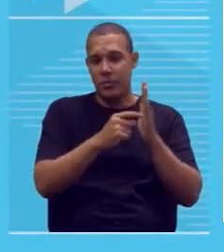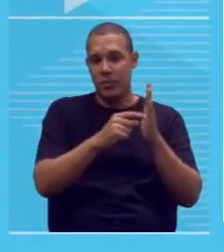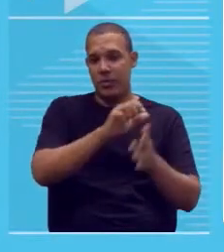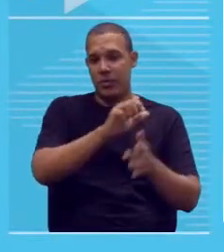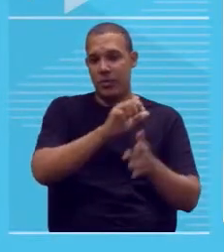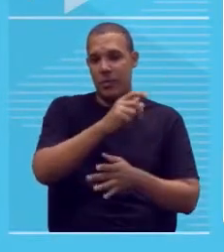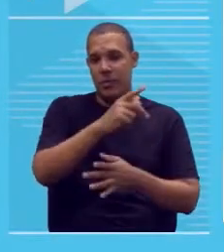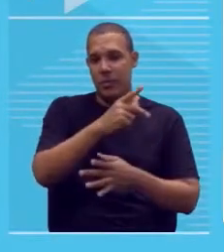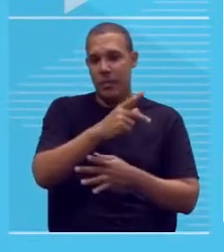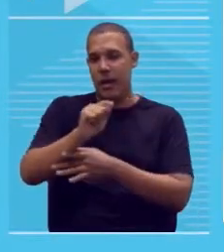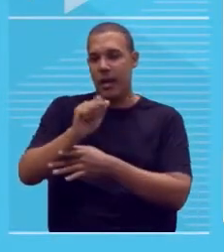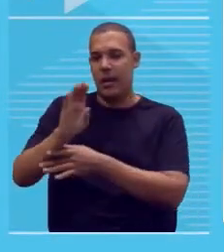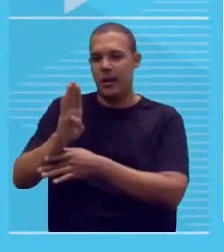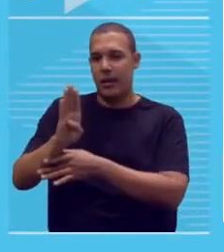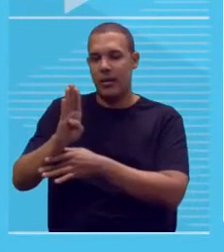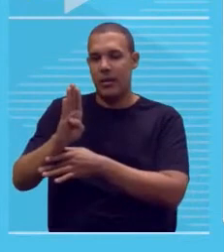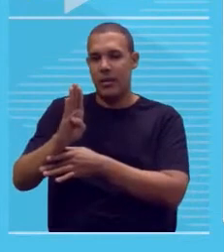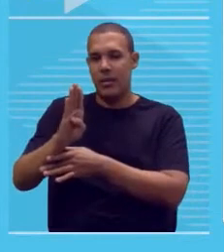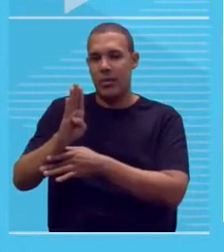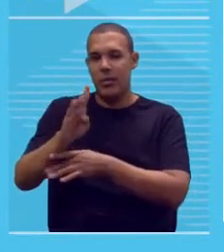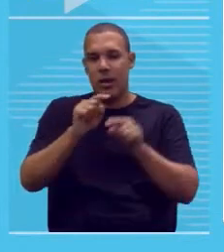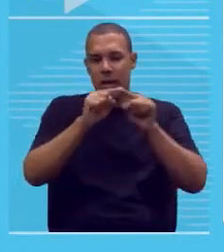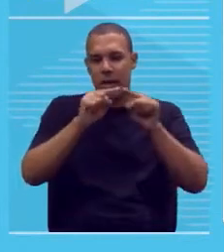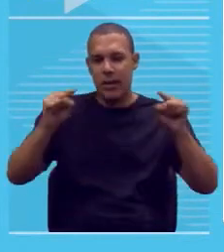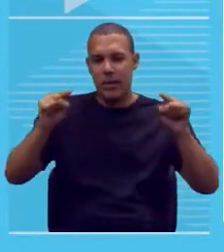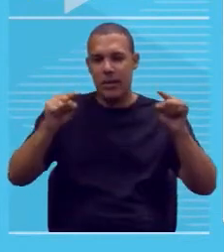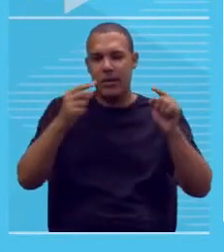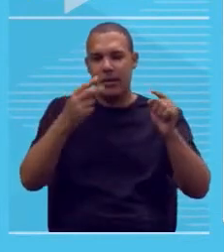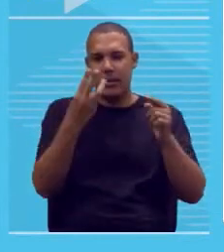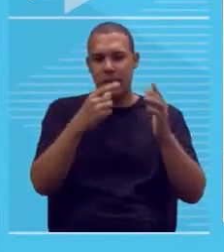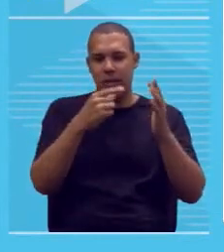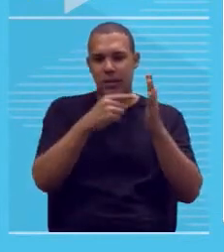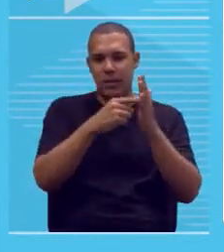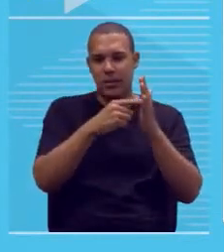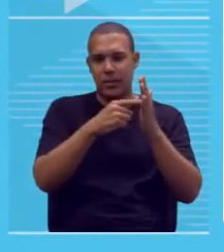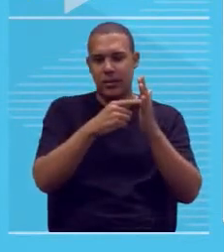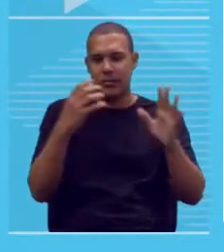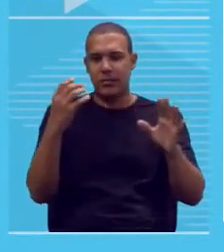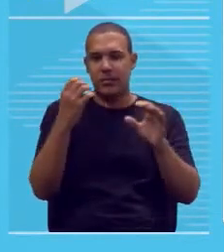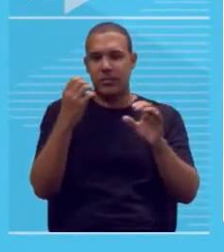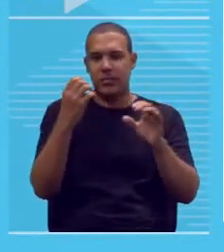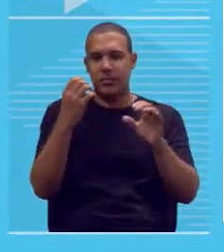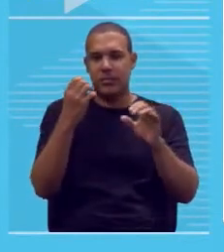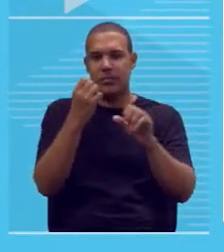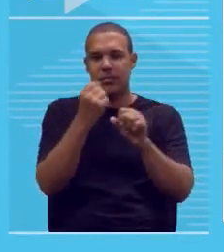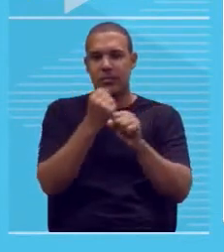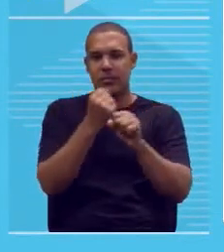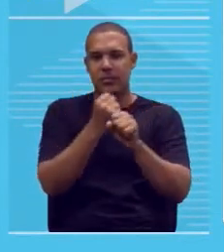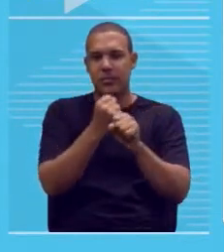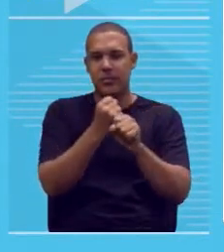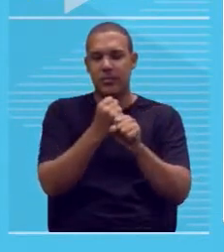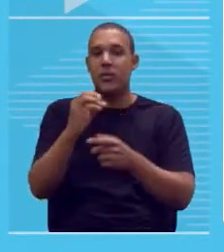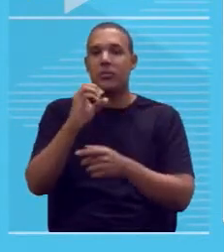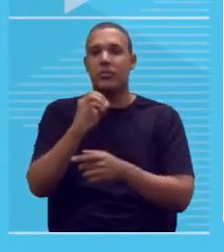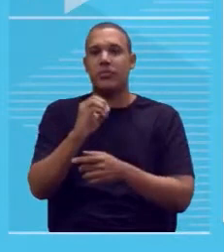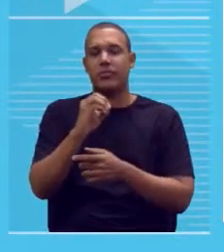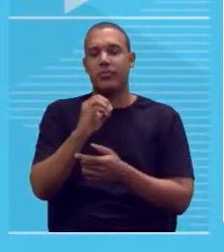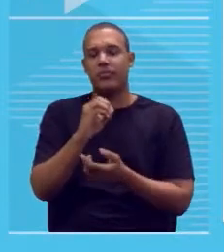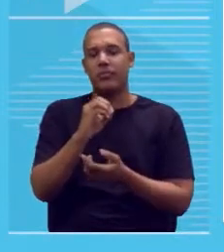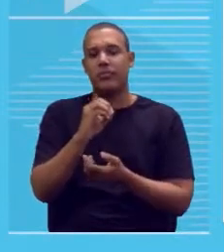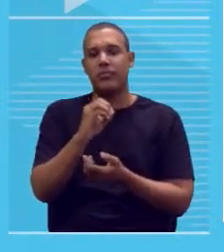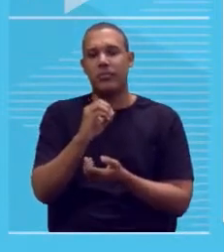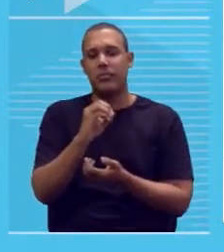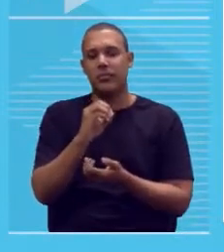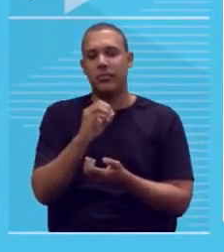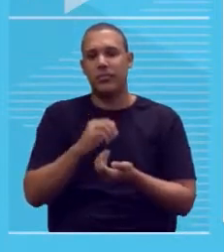da condição de alinhamento de três pontos, calcula-se o determinante, iguala-se a zero, professor, e a expressão que